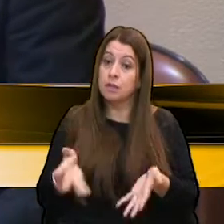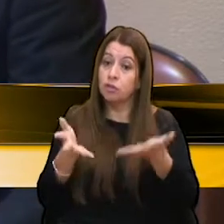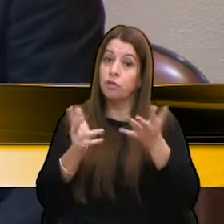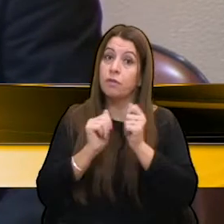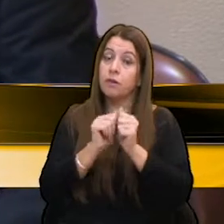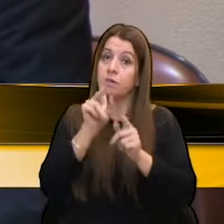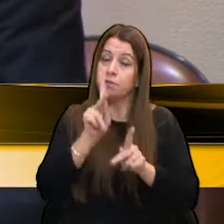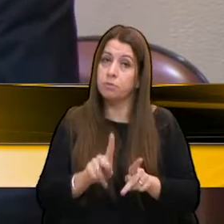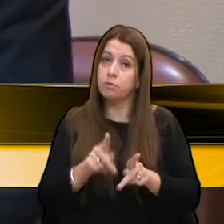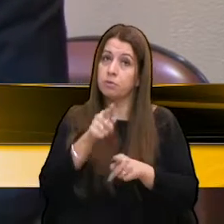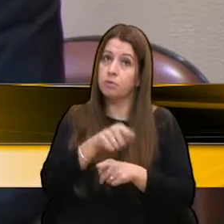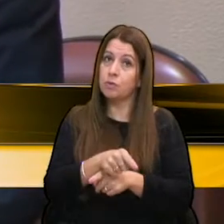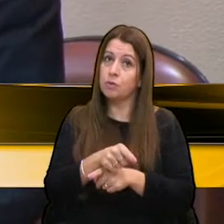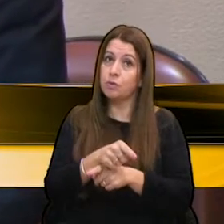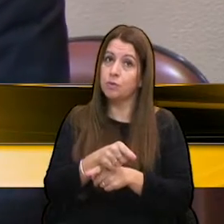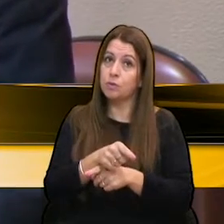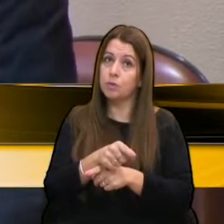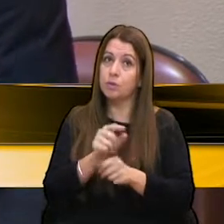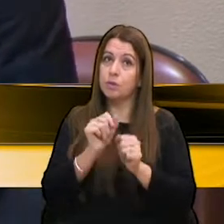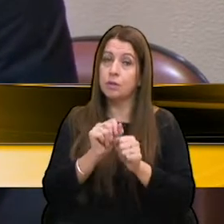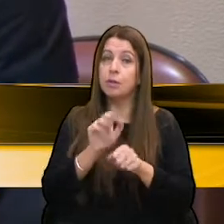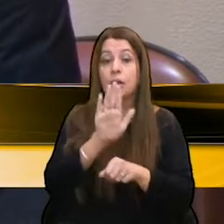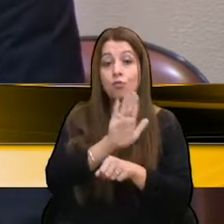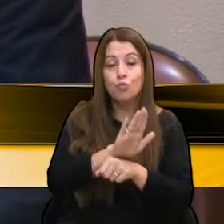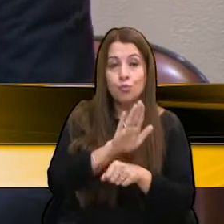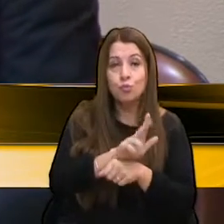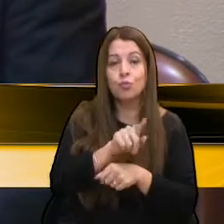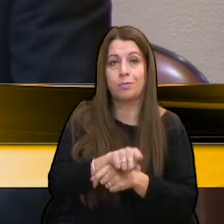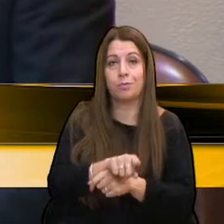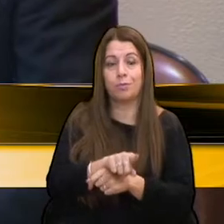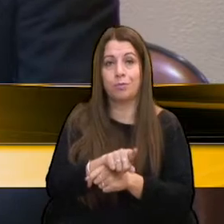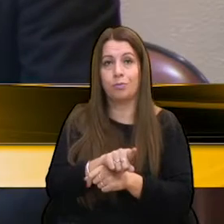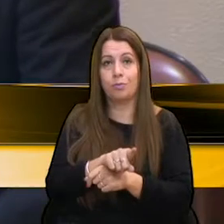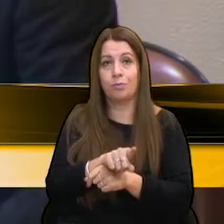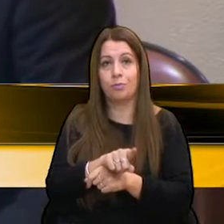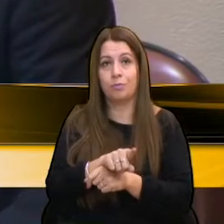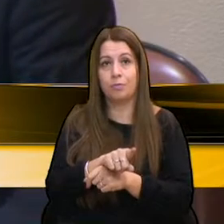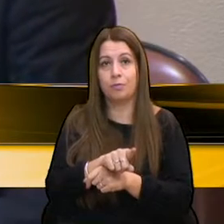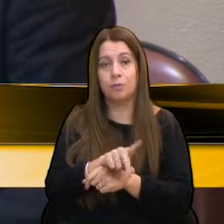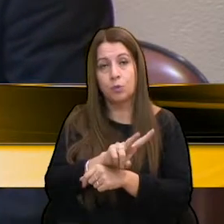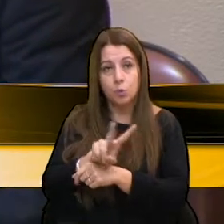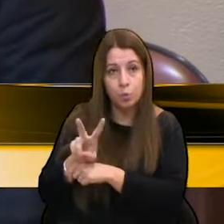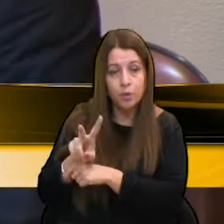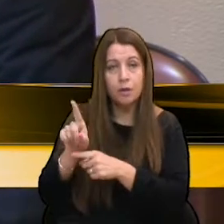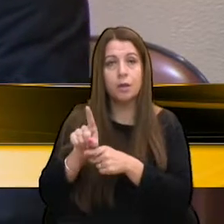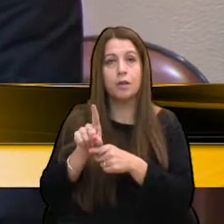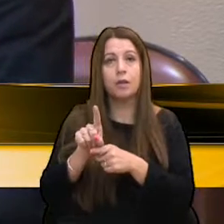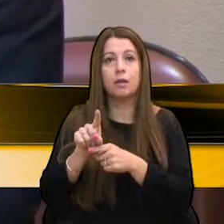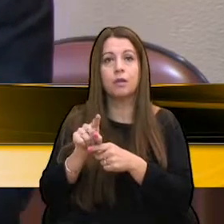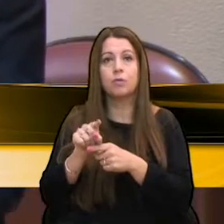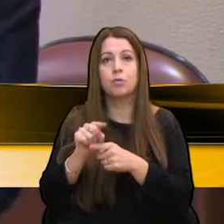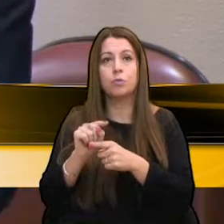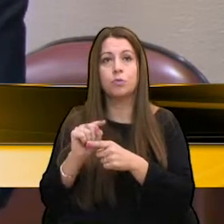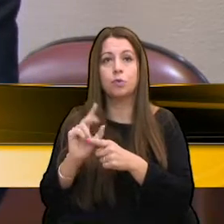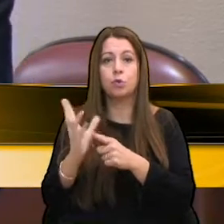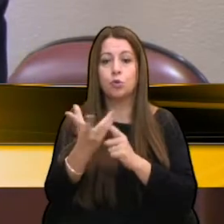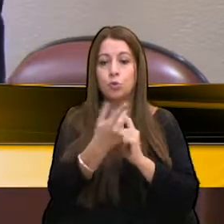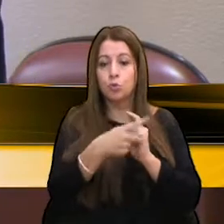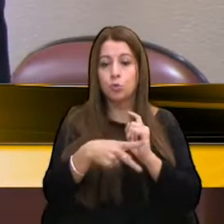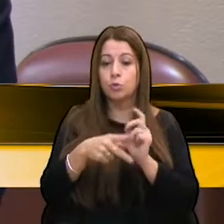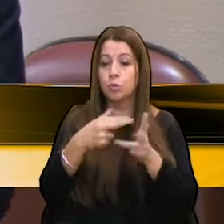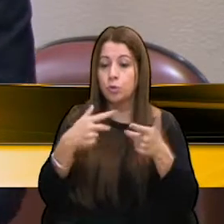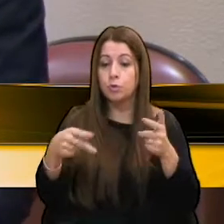que essas pessoas, né, aqui domiciliadas contribuam, né, na proteção e na preservação do nosso